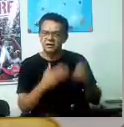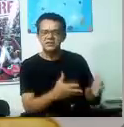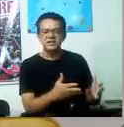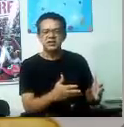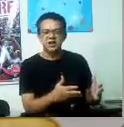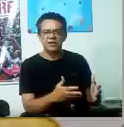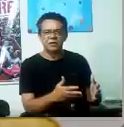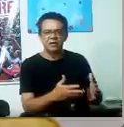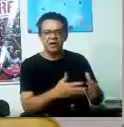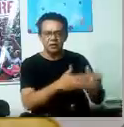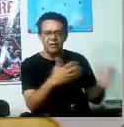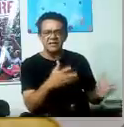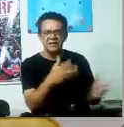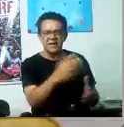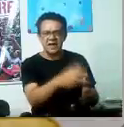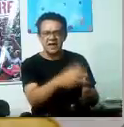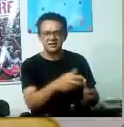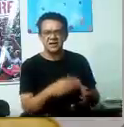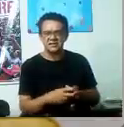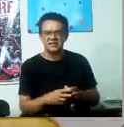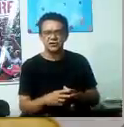essa notícia e várias outras Obrigadão e até lá